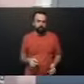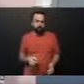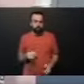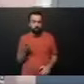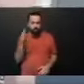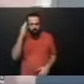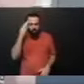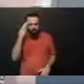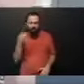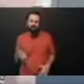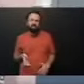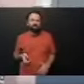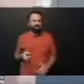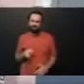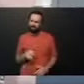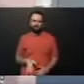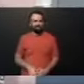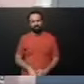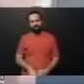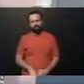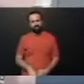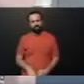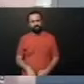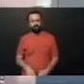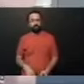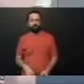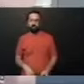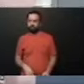algum sentido para vocês aí? A,